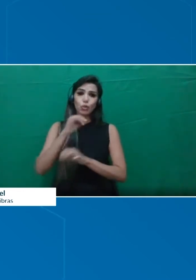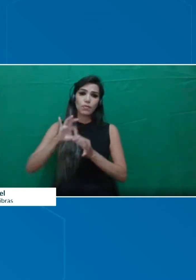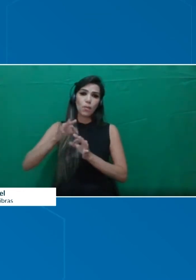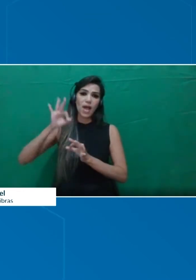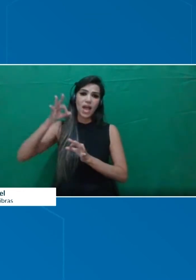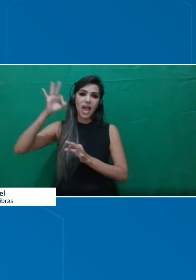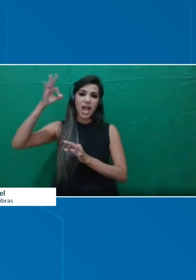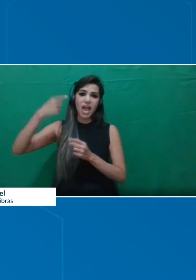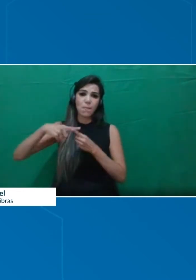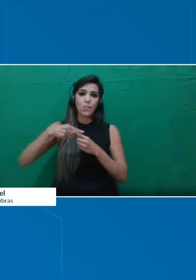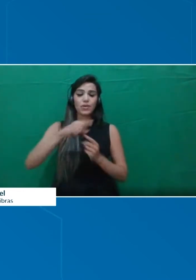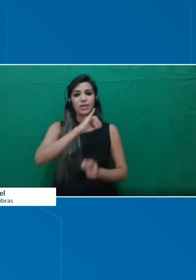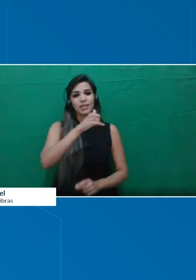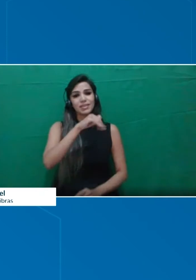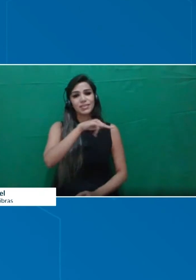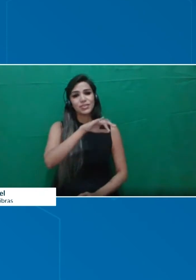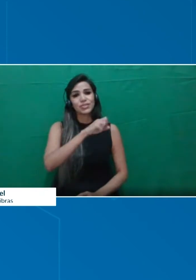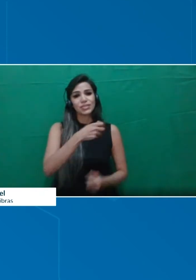tempo todo,